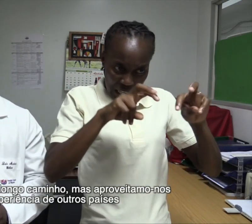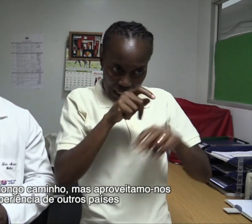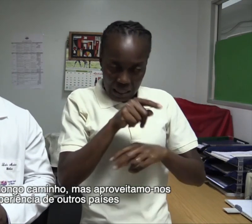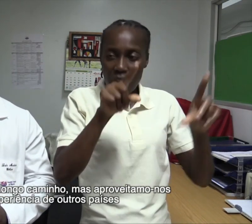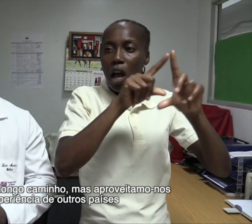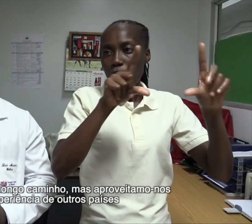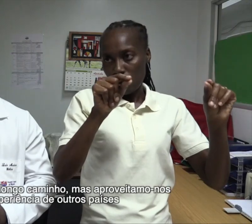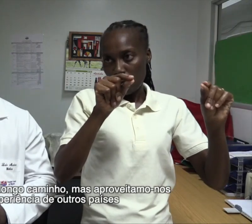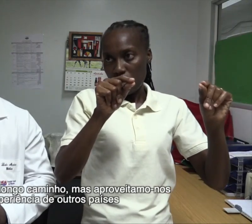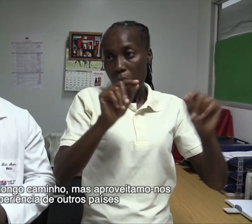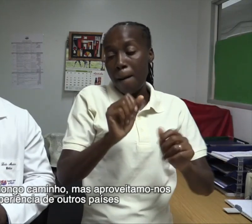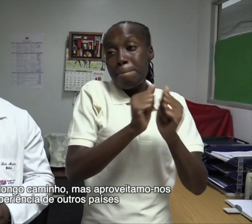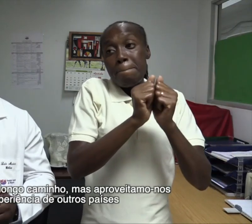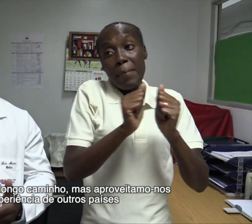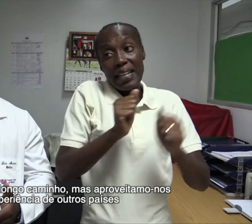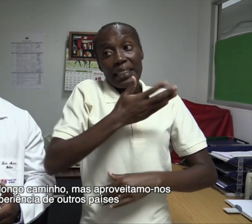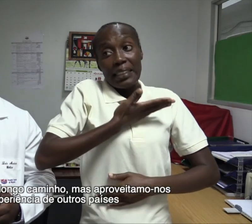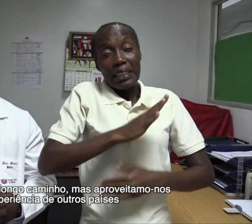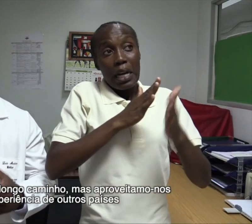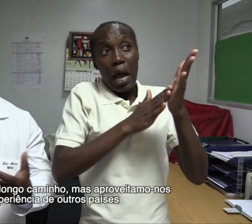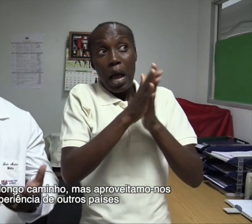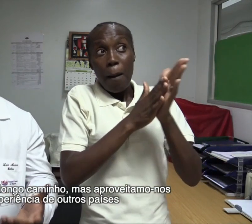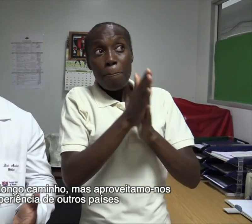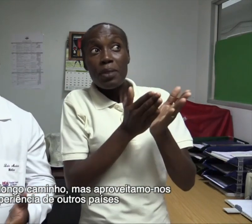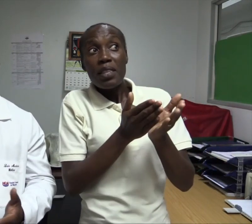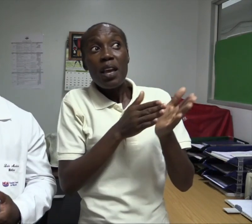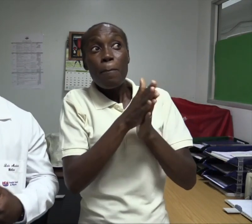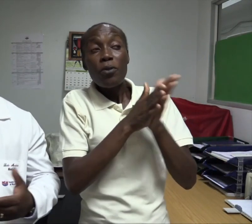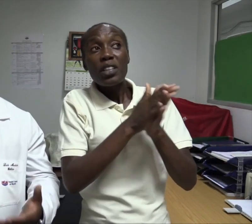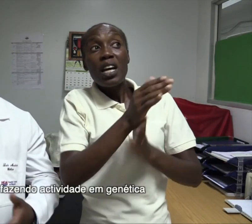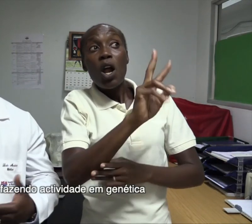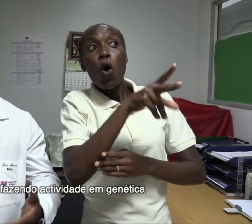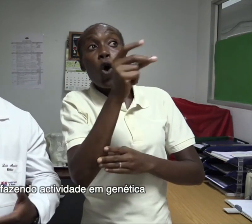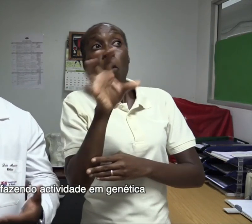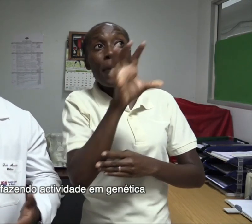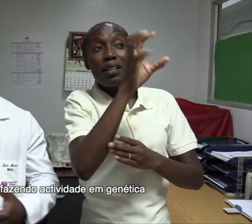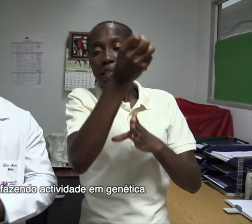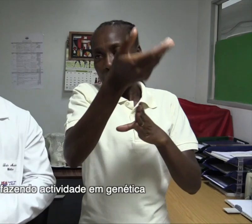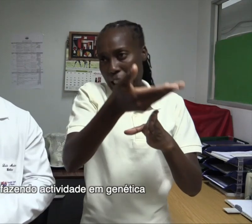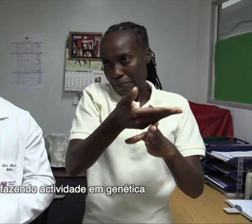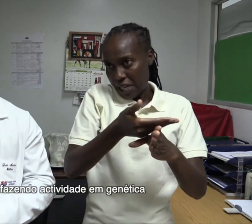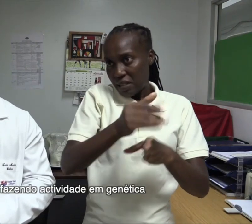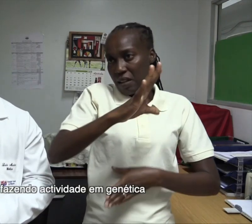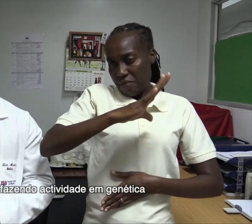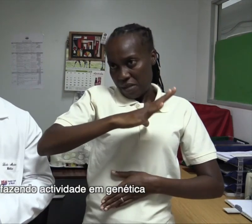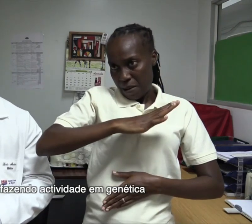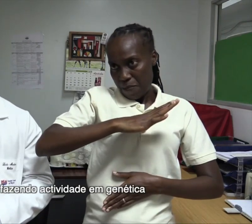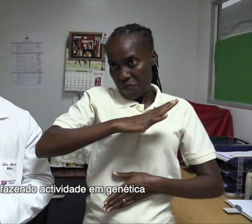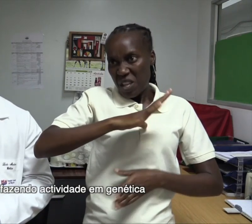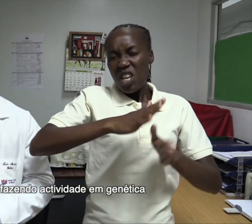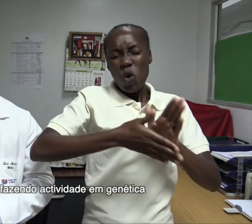mas aproveitamos-nos também da experiência de outros países que já vêm fazendo